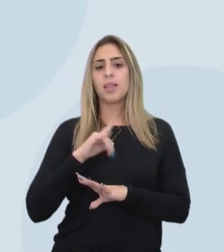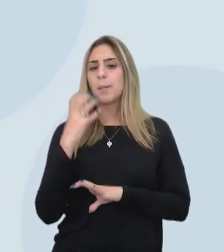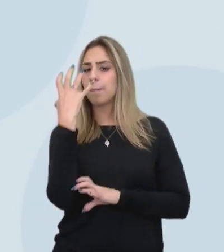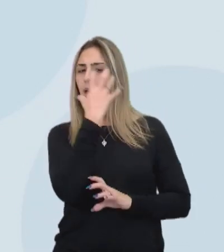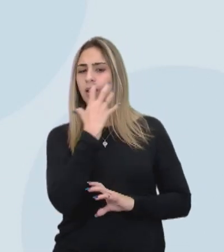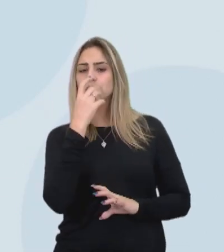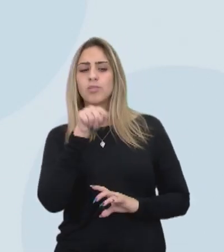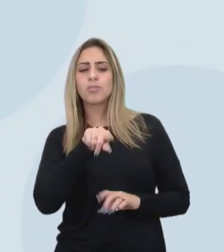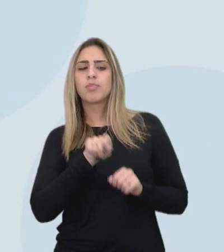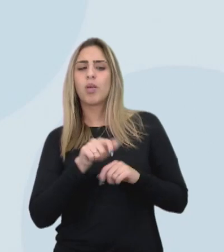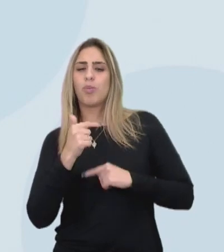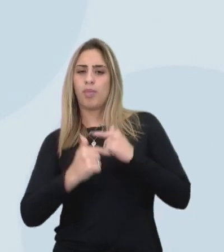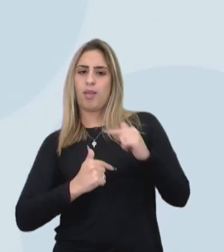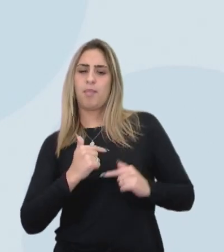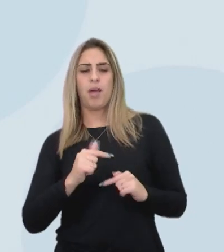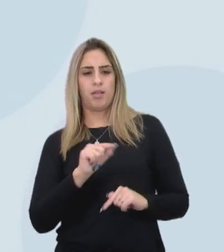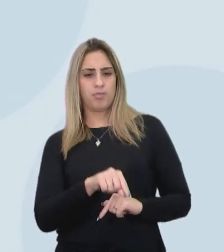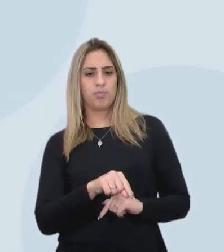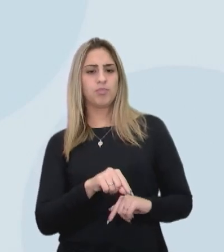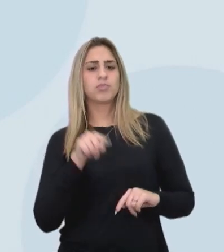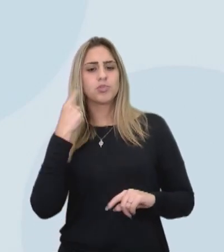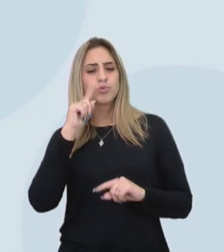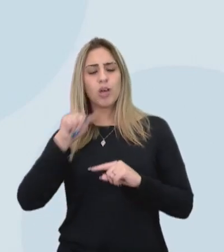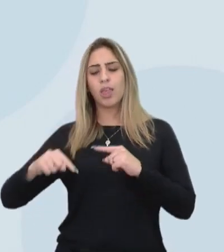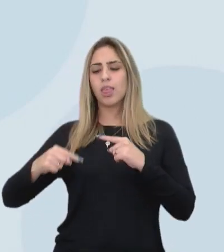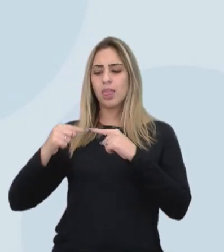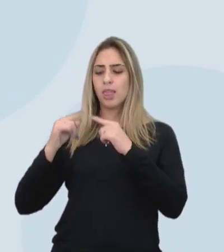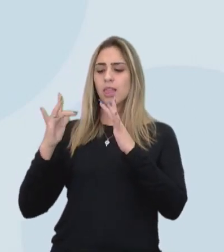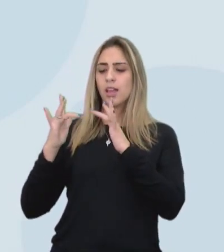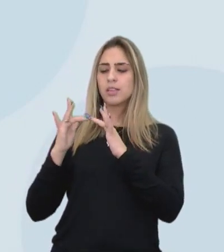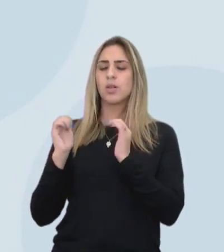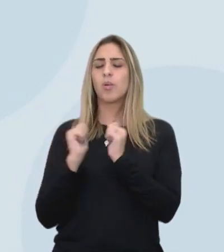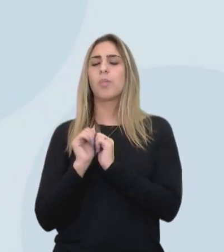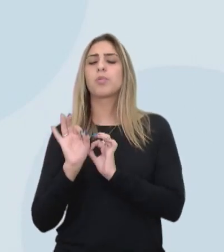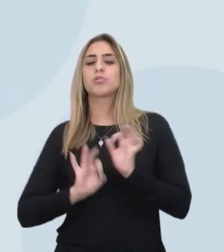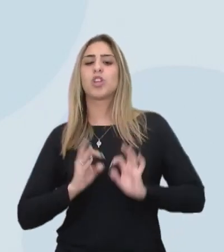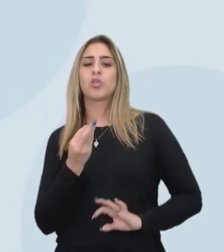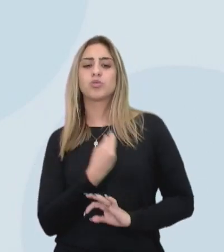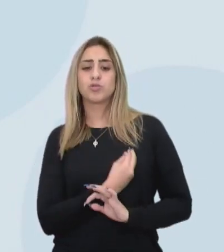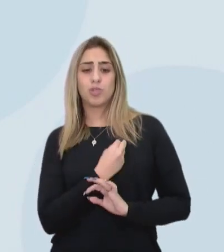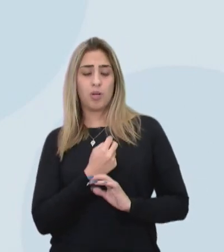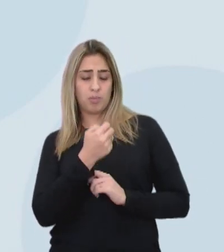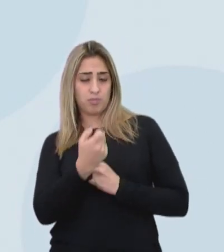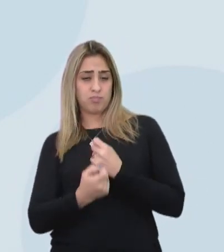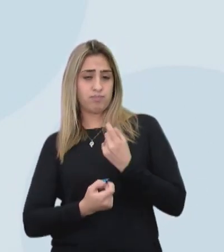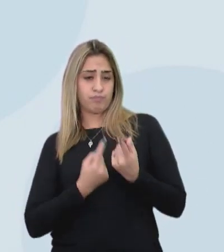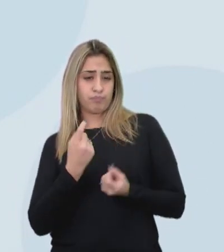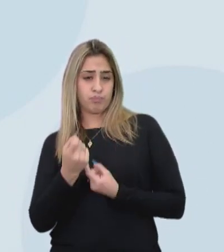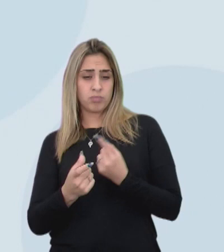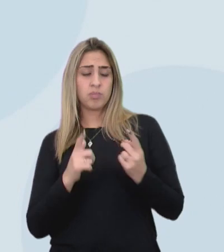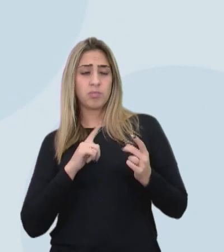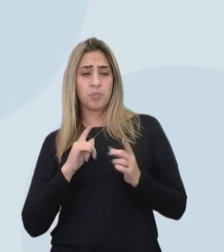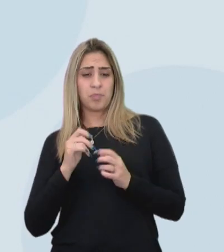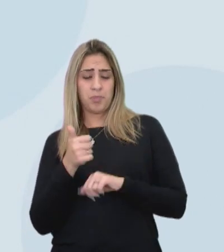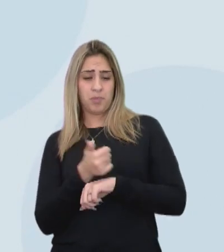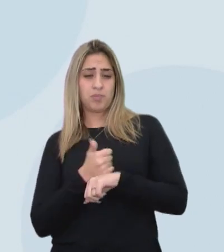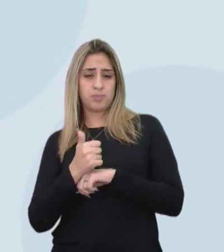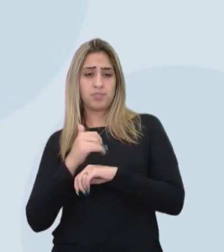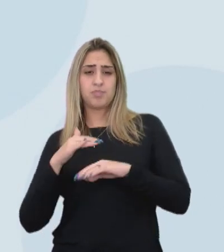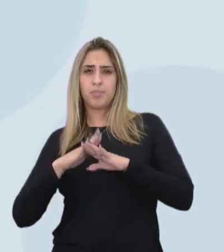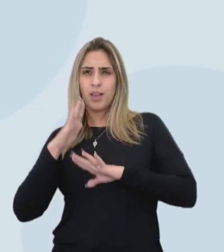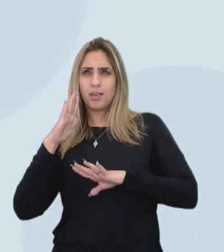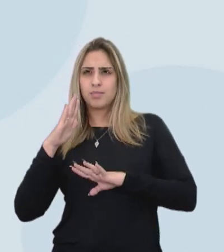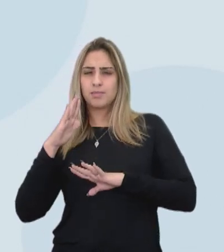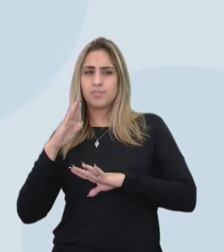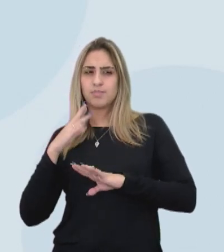que faz. Primeira coisa, gente, a sua ligação com o projeto de vida. Mas algumas profissões refletem essa paixão com maior